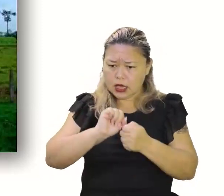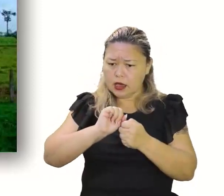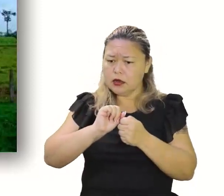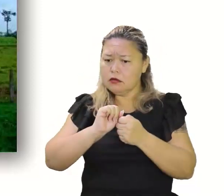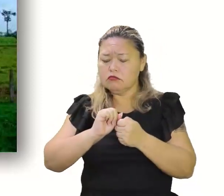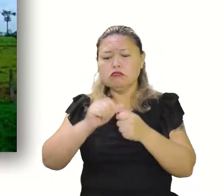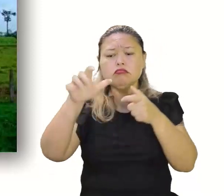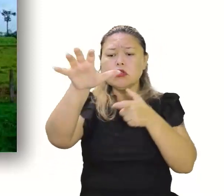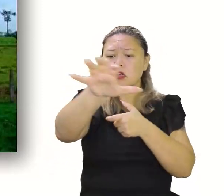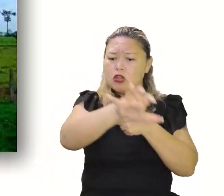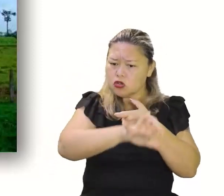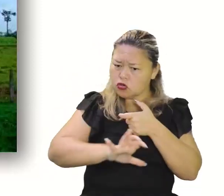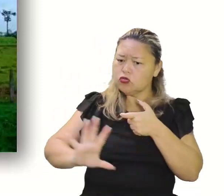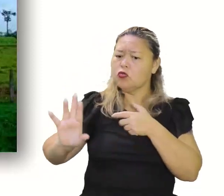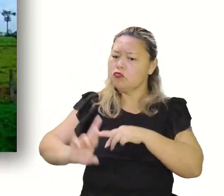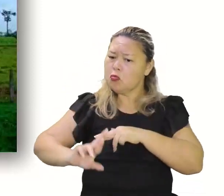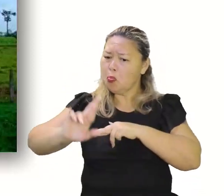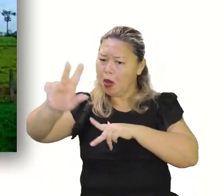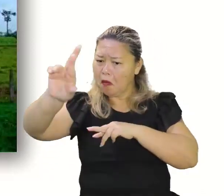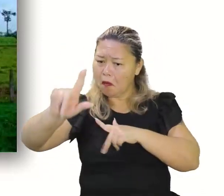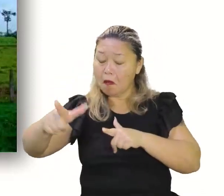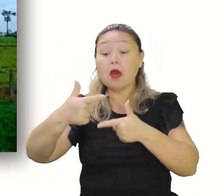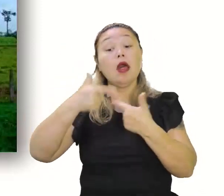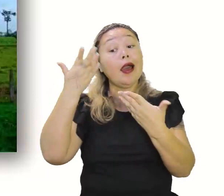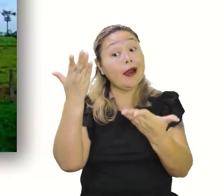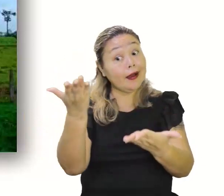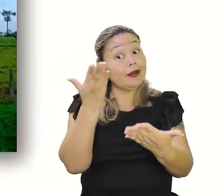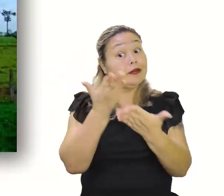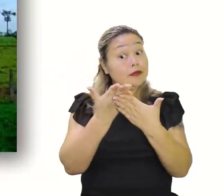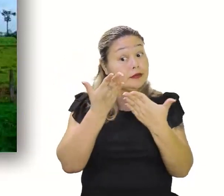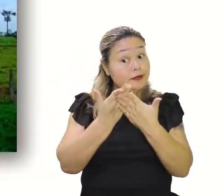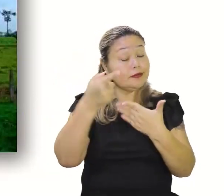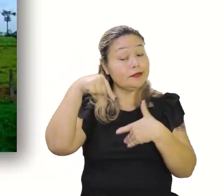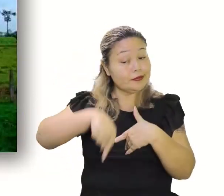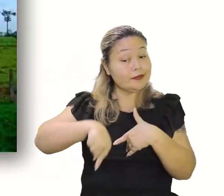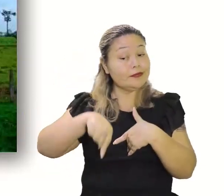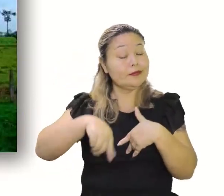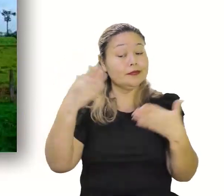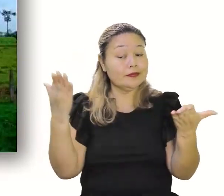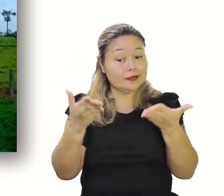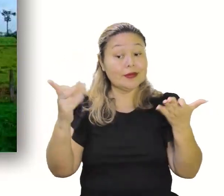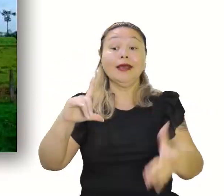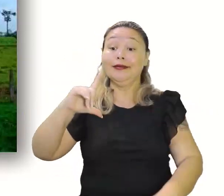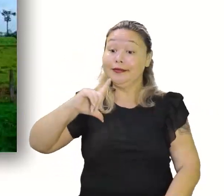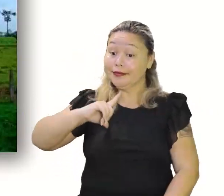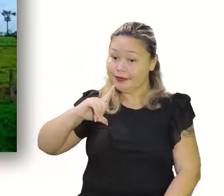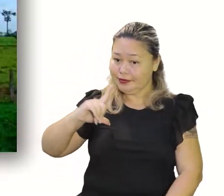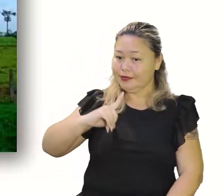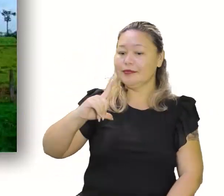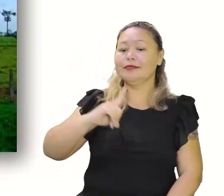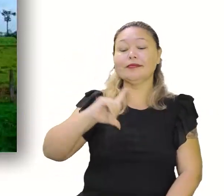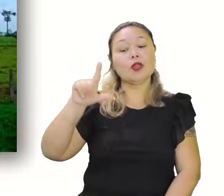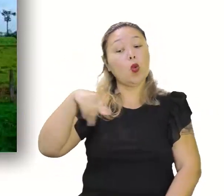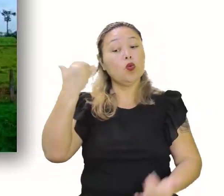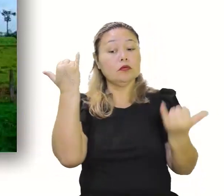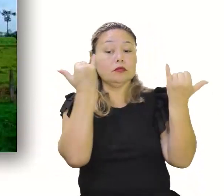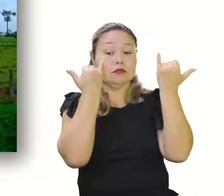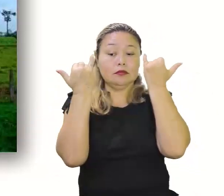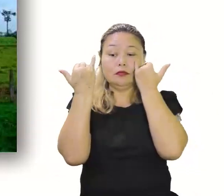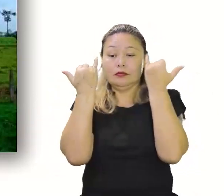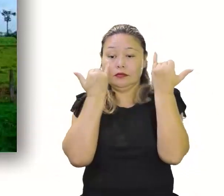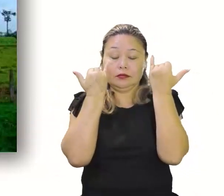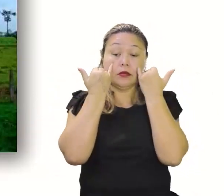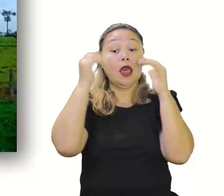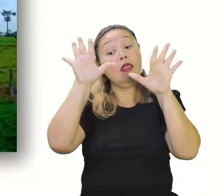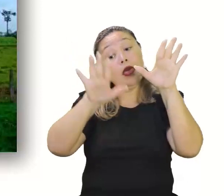região? Então, é isso que a gente vai estudar na aula de hoje. O pior ou melhor é que tem. Outra informação. Dependendo do